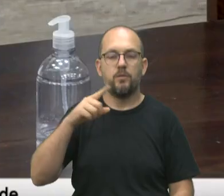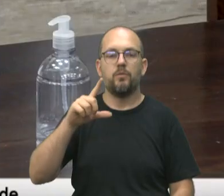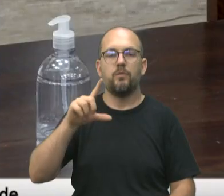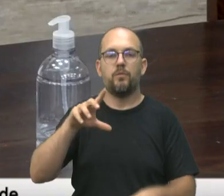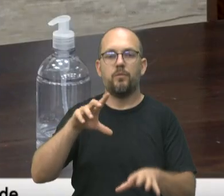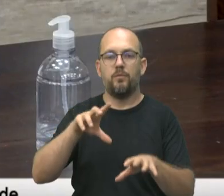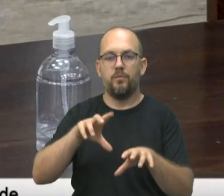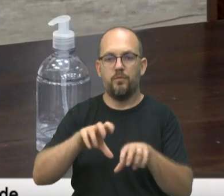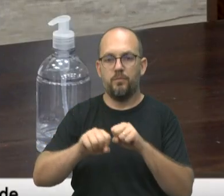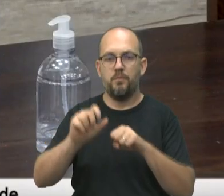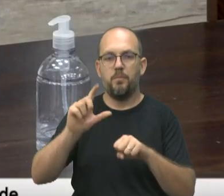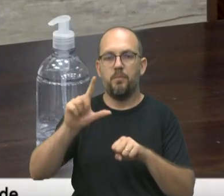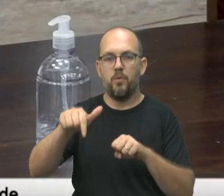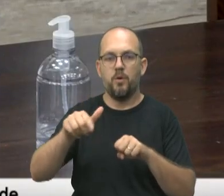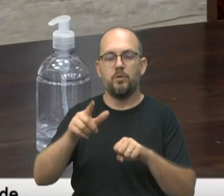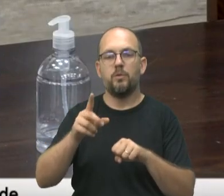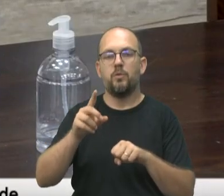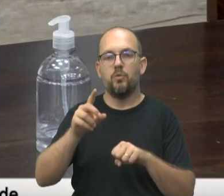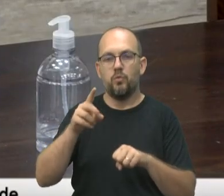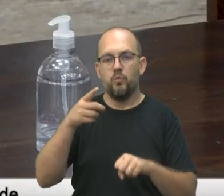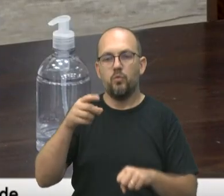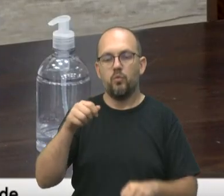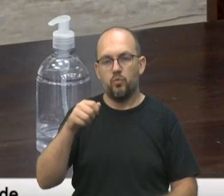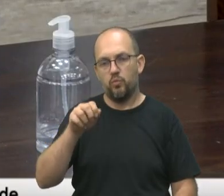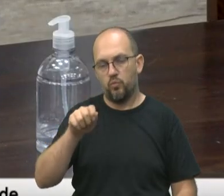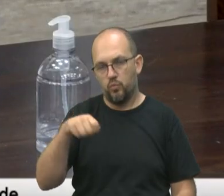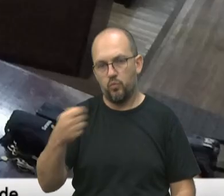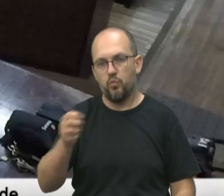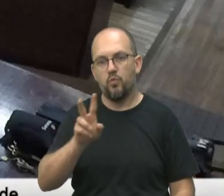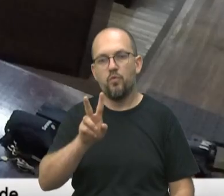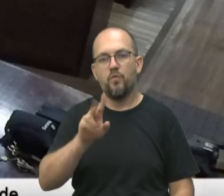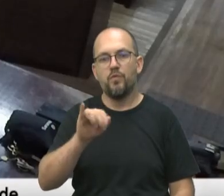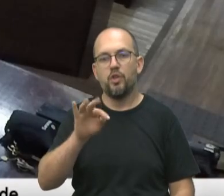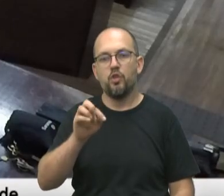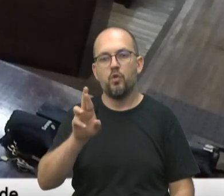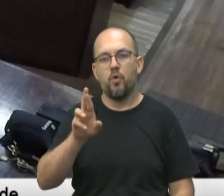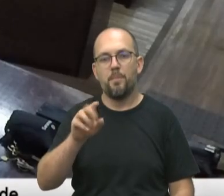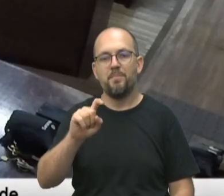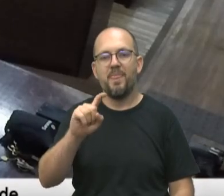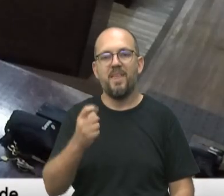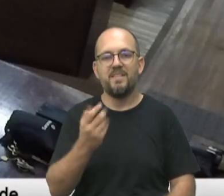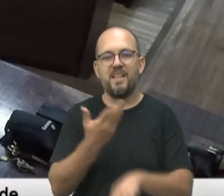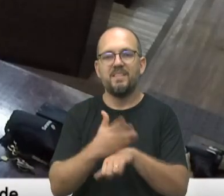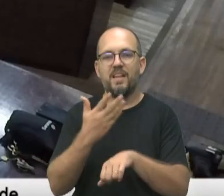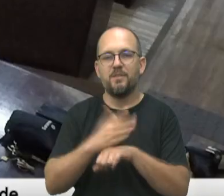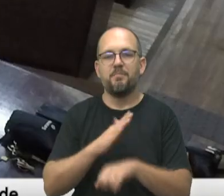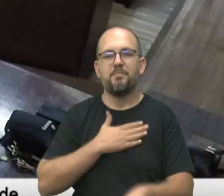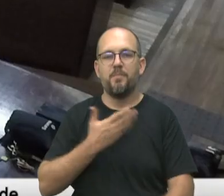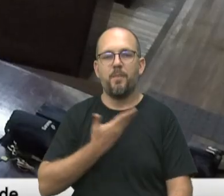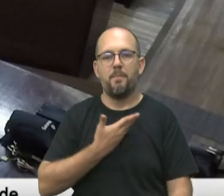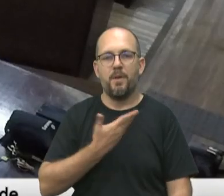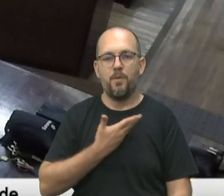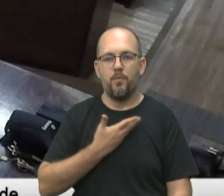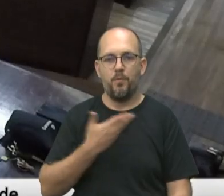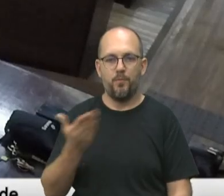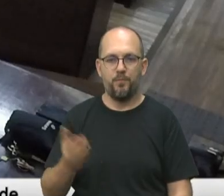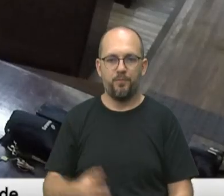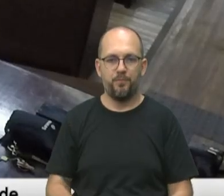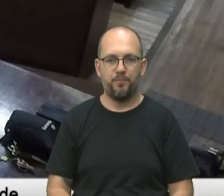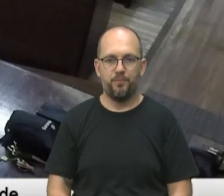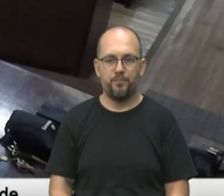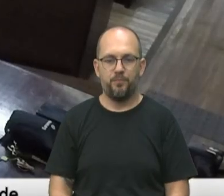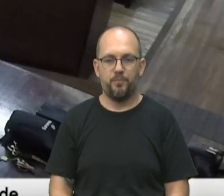Direitos Humanos, Vitor Fávero Aparecida. E meu ex-estagiário, meu amigo,